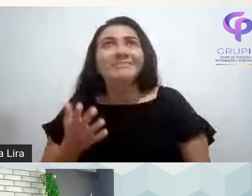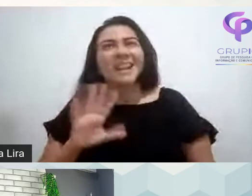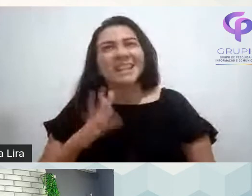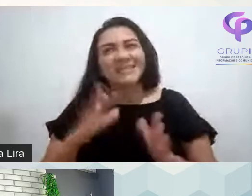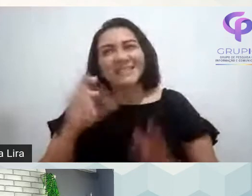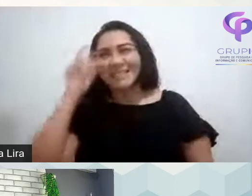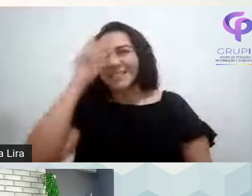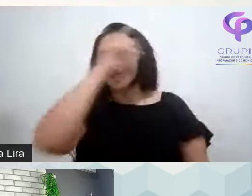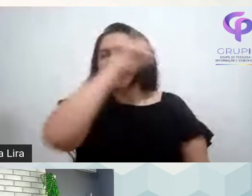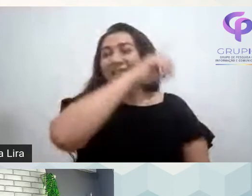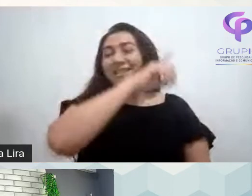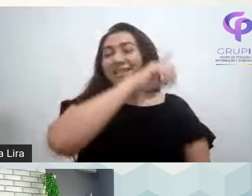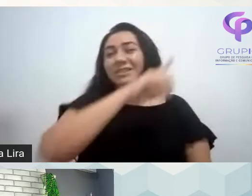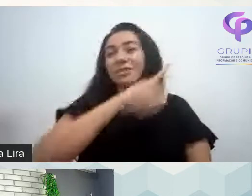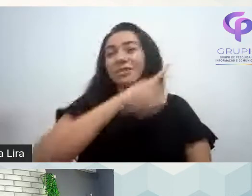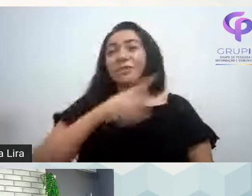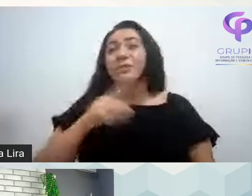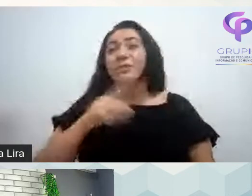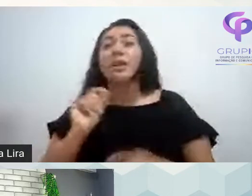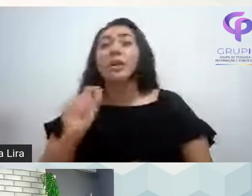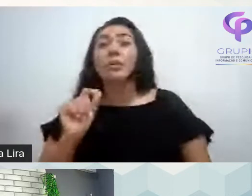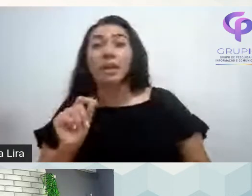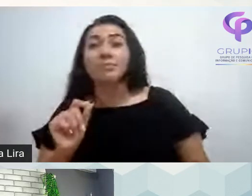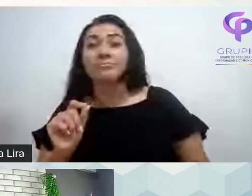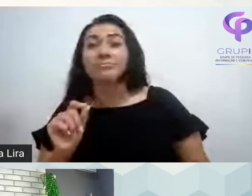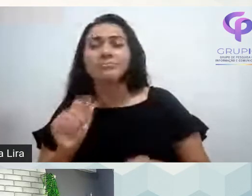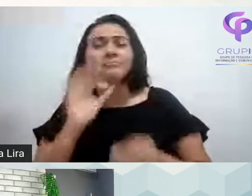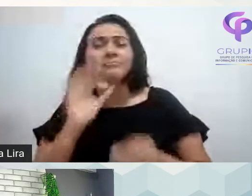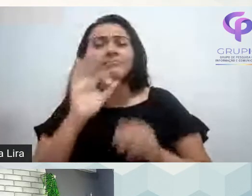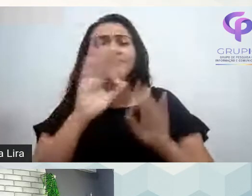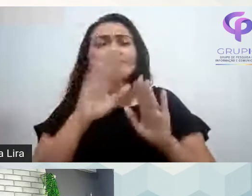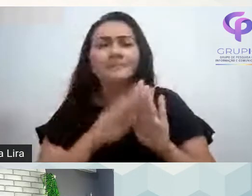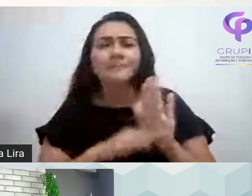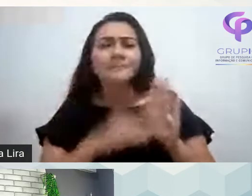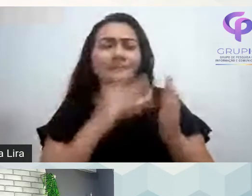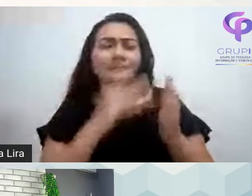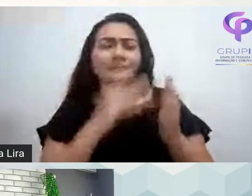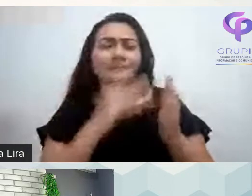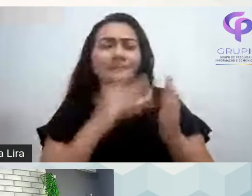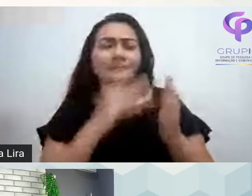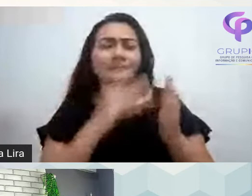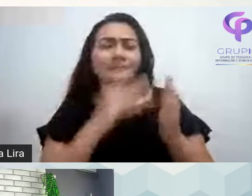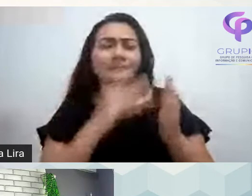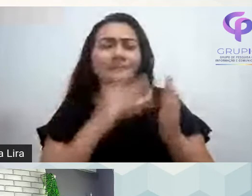de contas. Eu adoro recolher documento, eu adoro pegar informação,